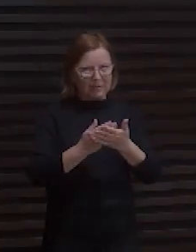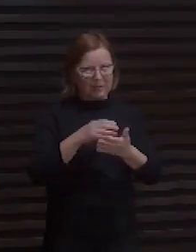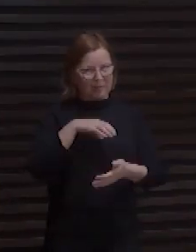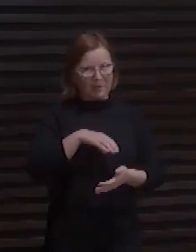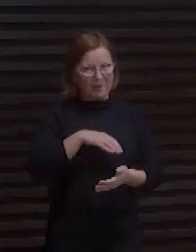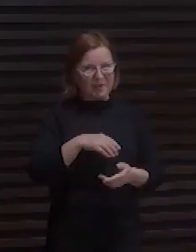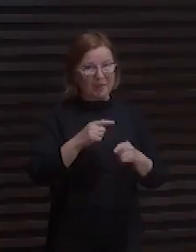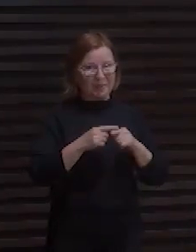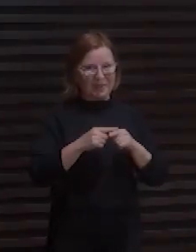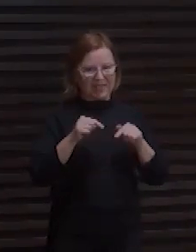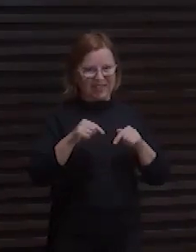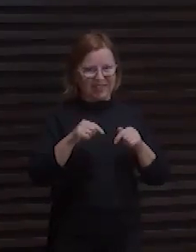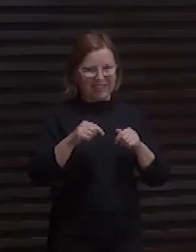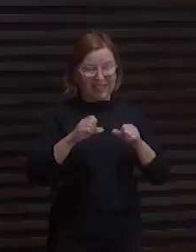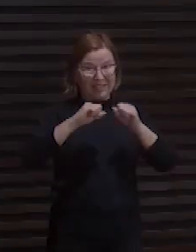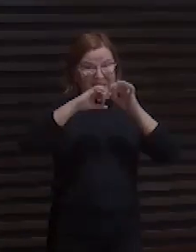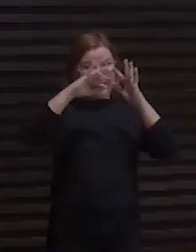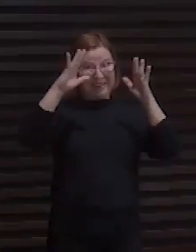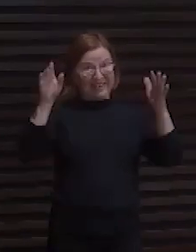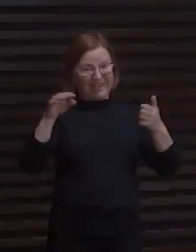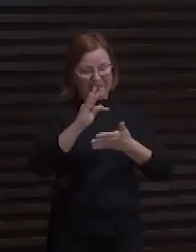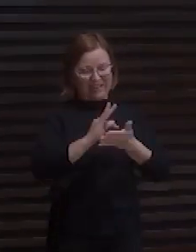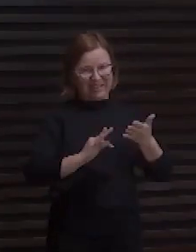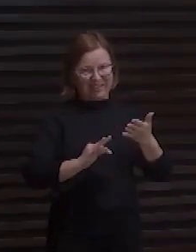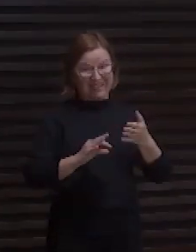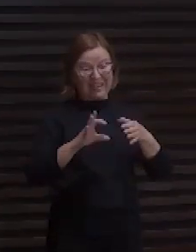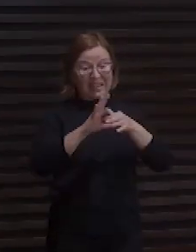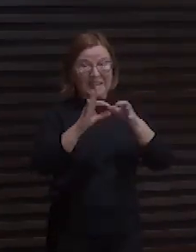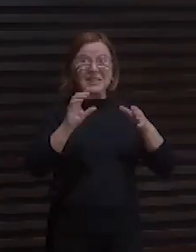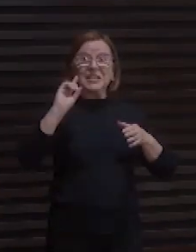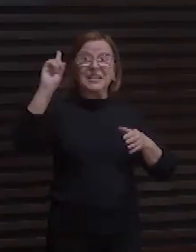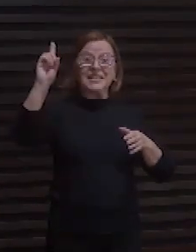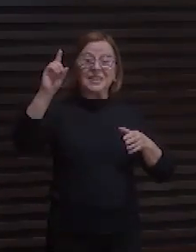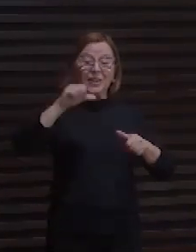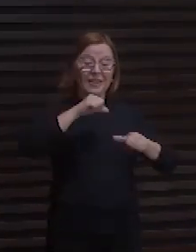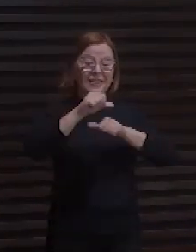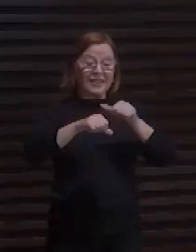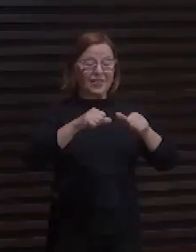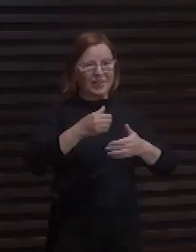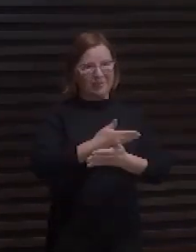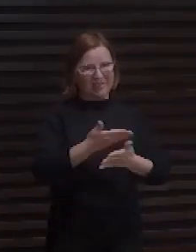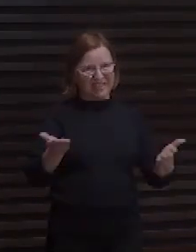está bem claro no texto: deixem que Deus os transforme.